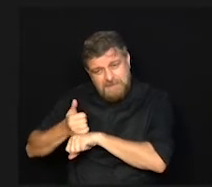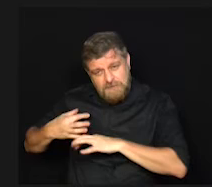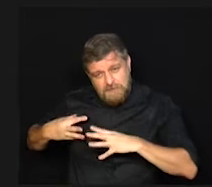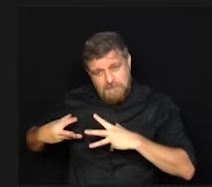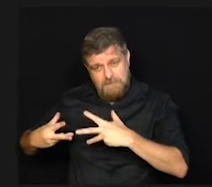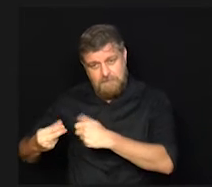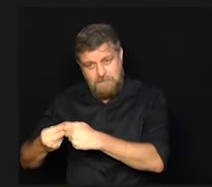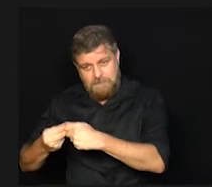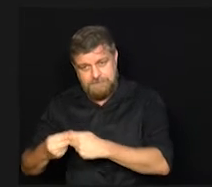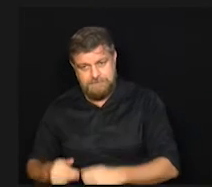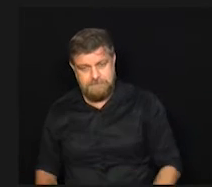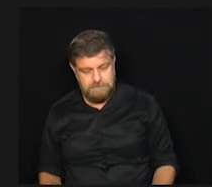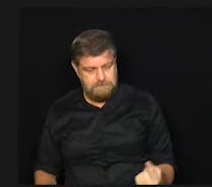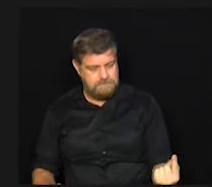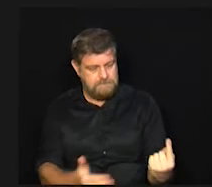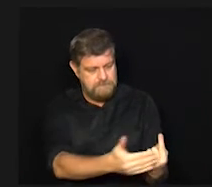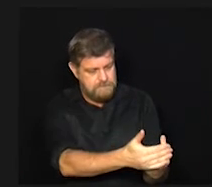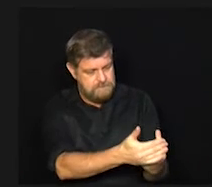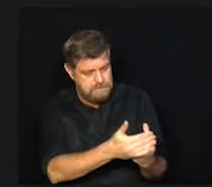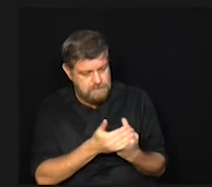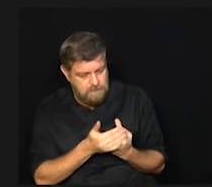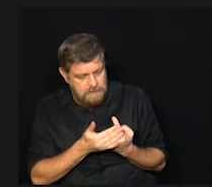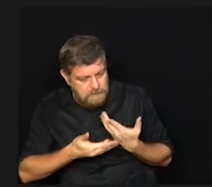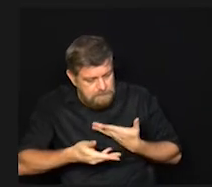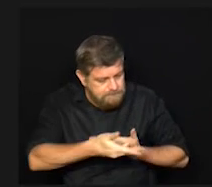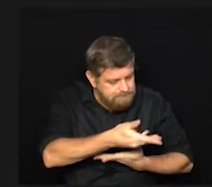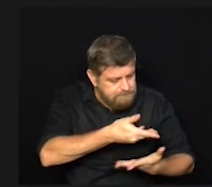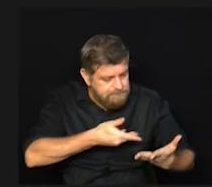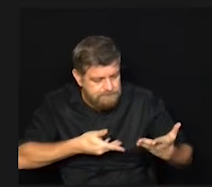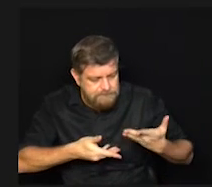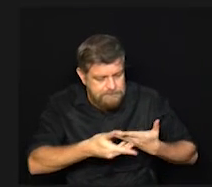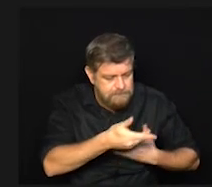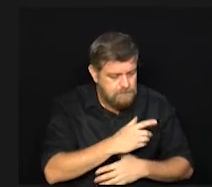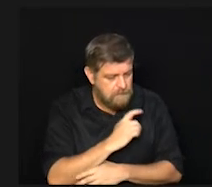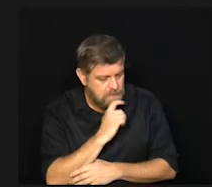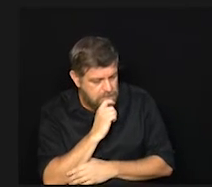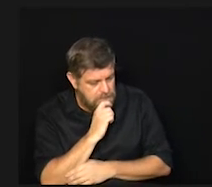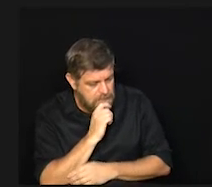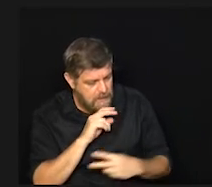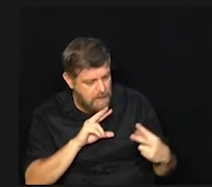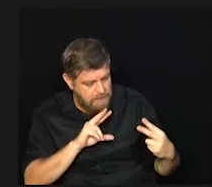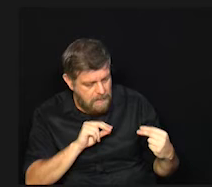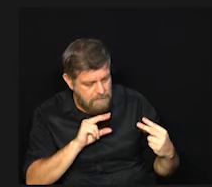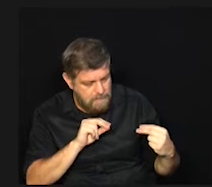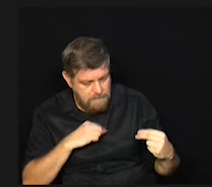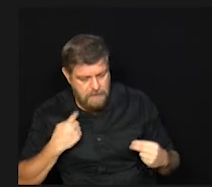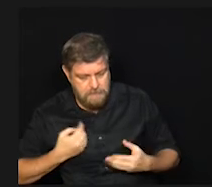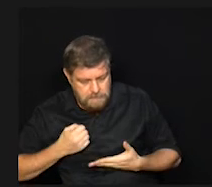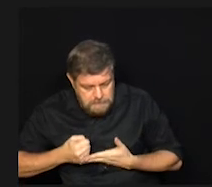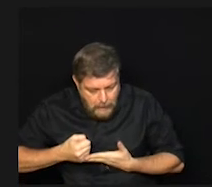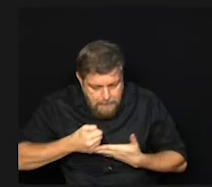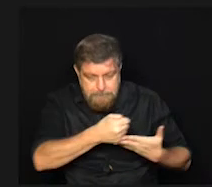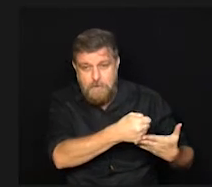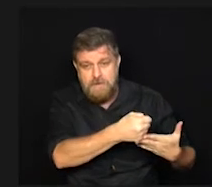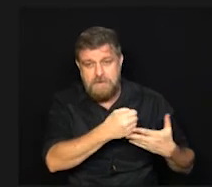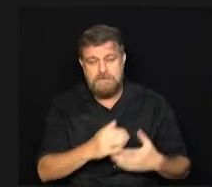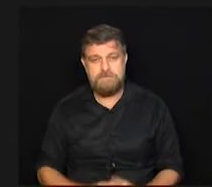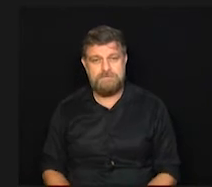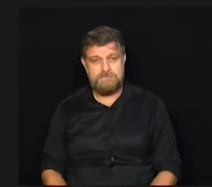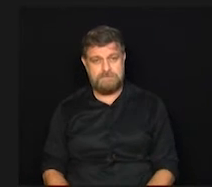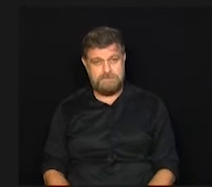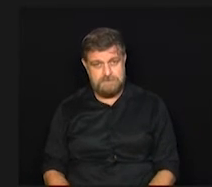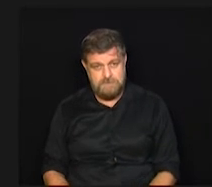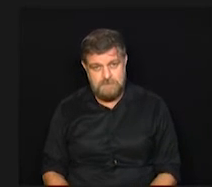para acolher, para ouvir, para prestar o suporte necessário, mas acima de tudo, para